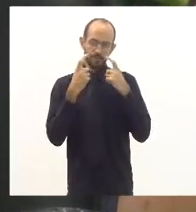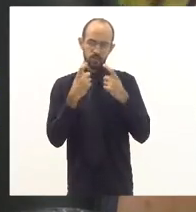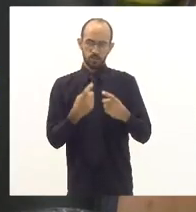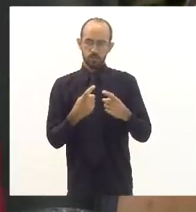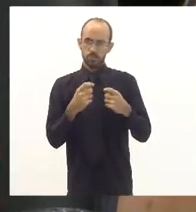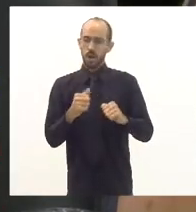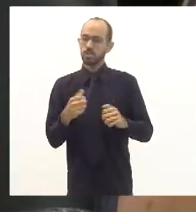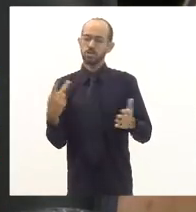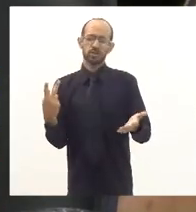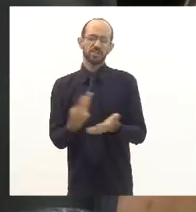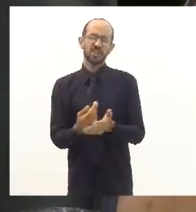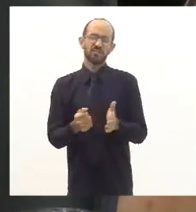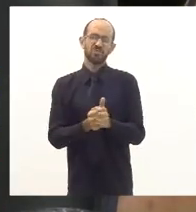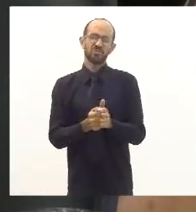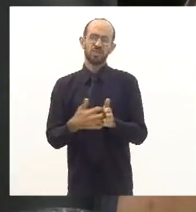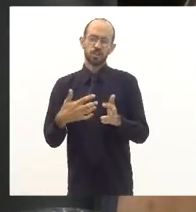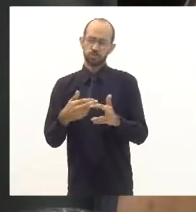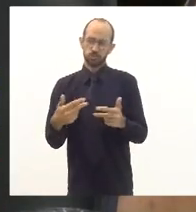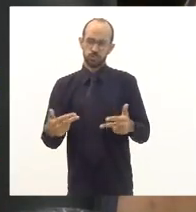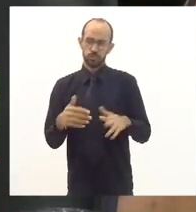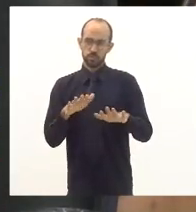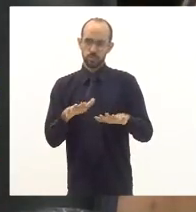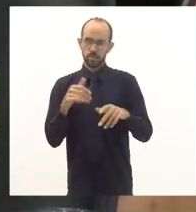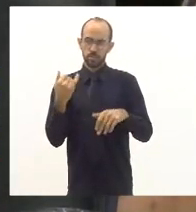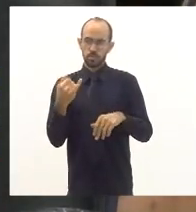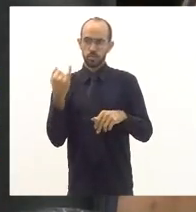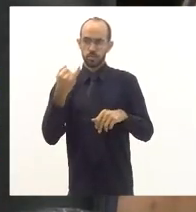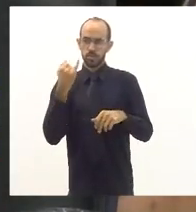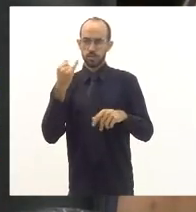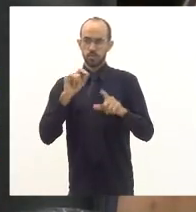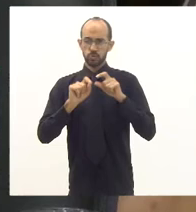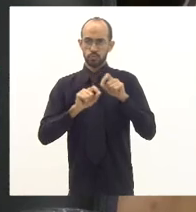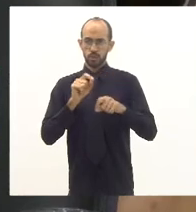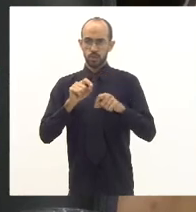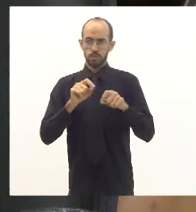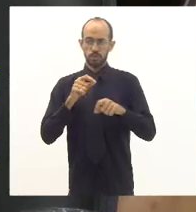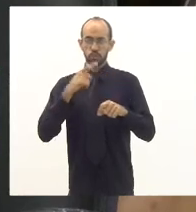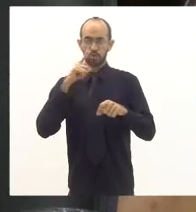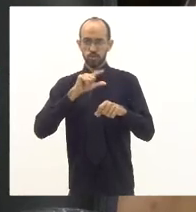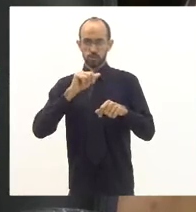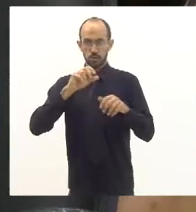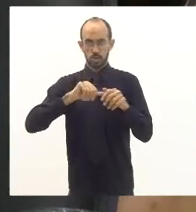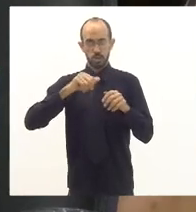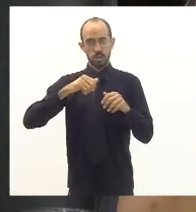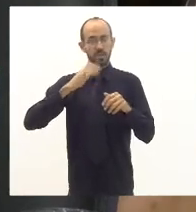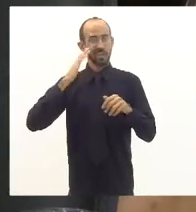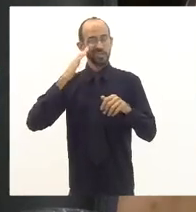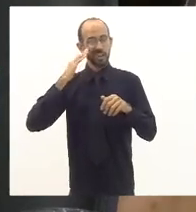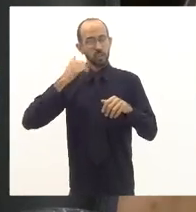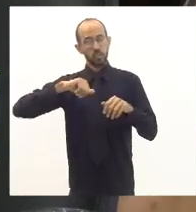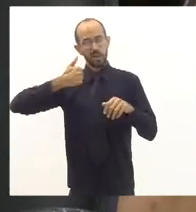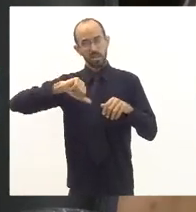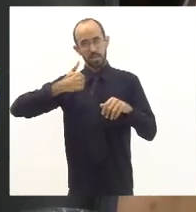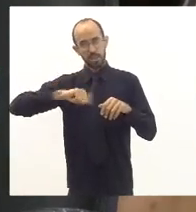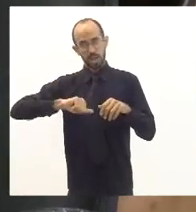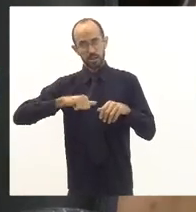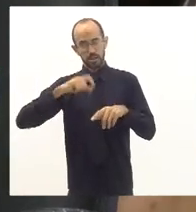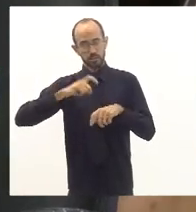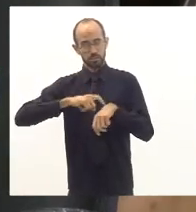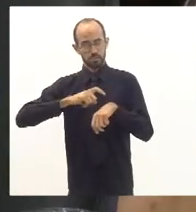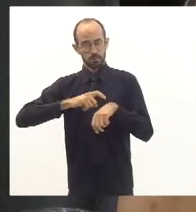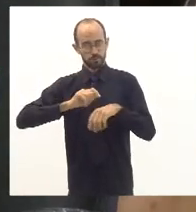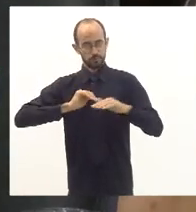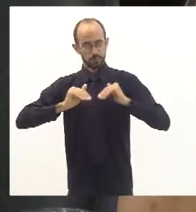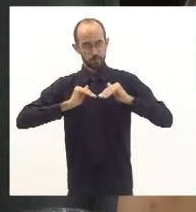de coisas. Eu só estou trazendo isso porque acho que é importante para a gente qualificar o nosso processo de construção conjunta, que é o tempo todo com o movimento